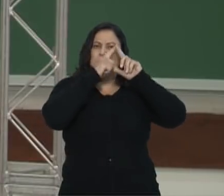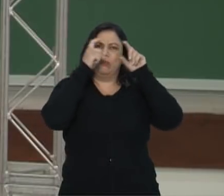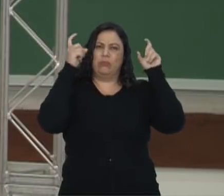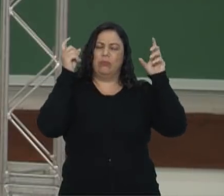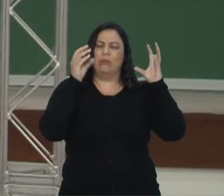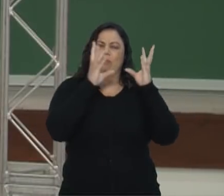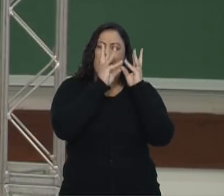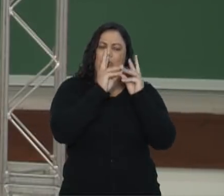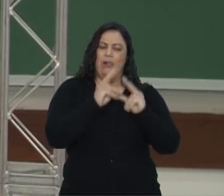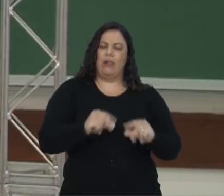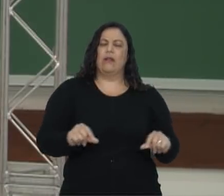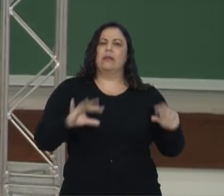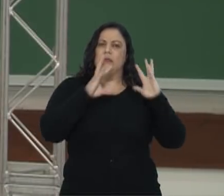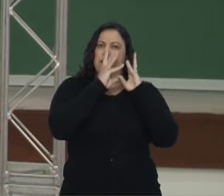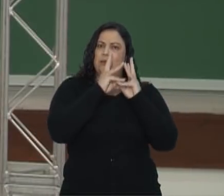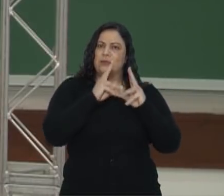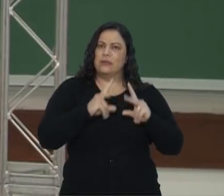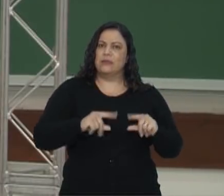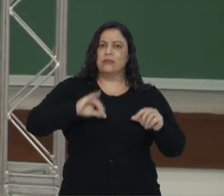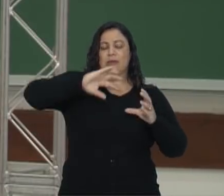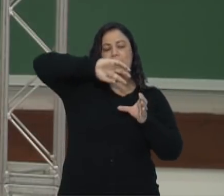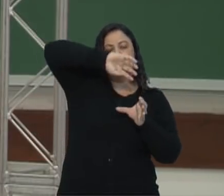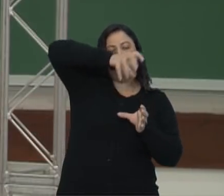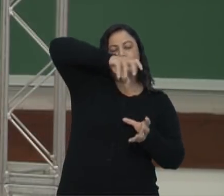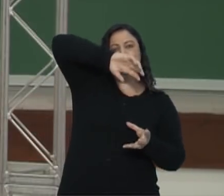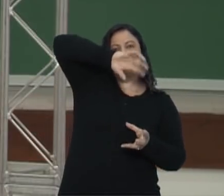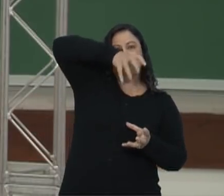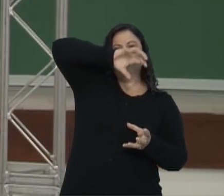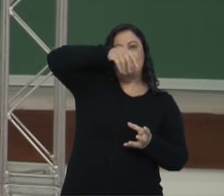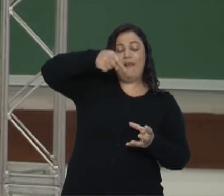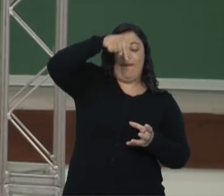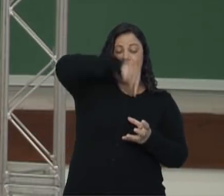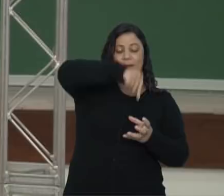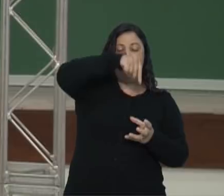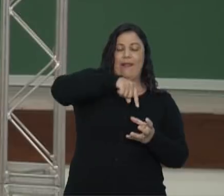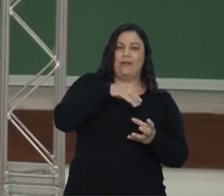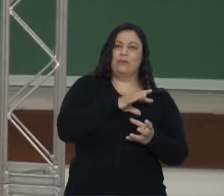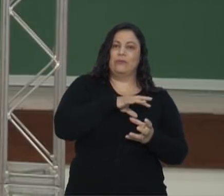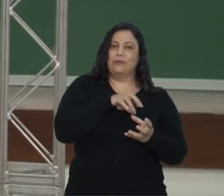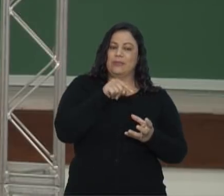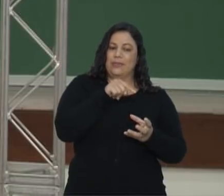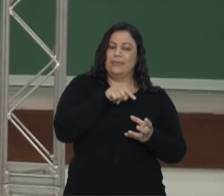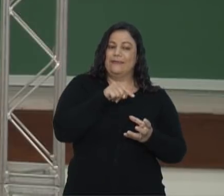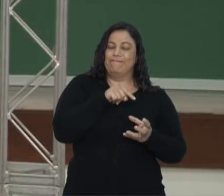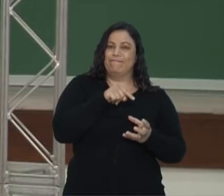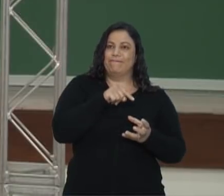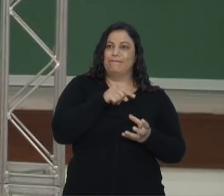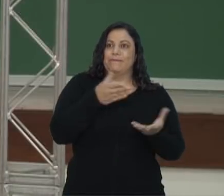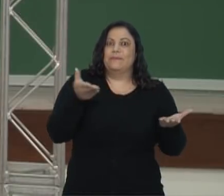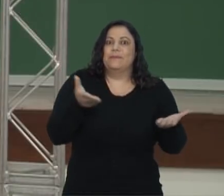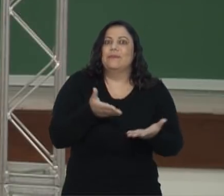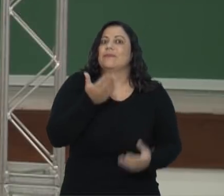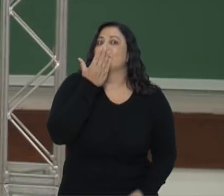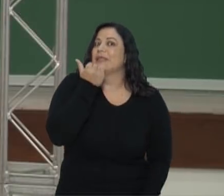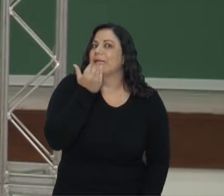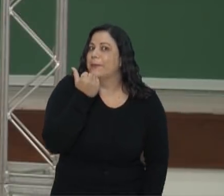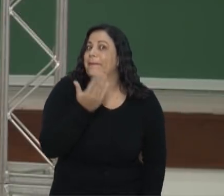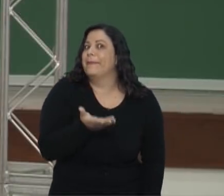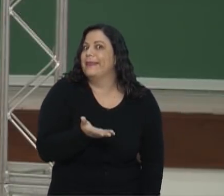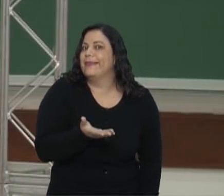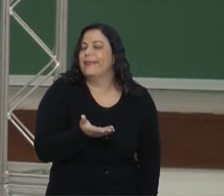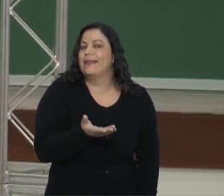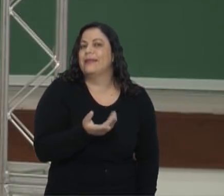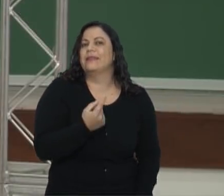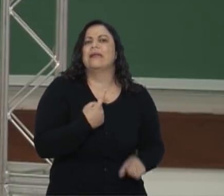a decomposição. Quando eu fecho, elas ficaram aqui dentro. Tem alimento agora. Por que eu